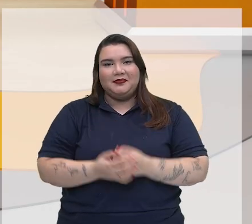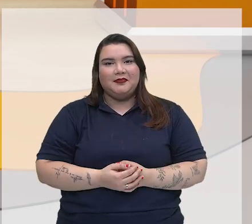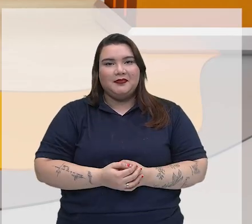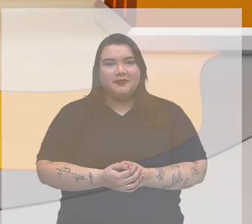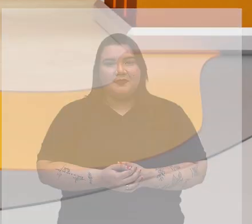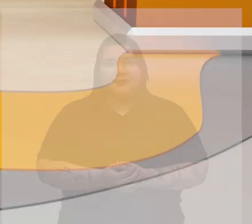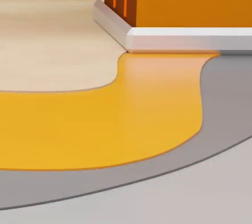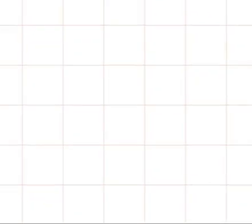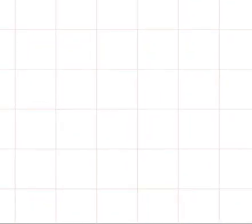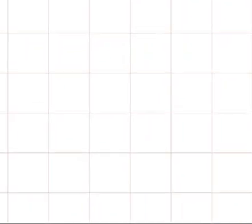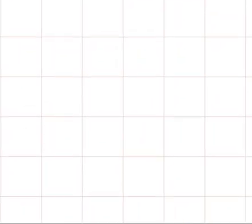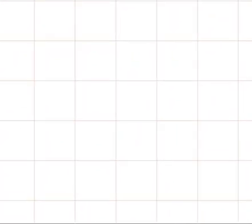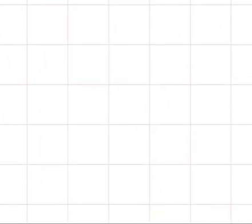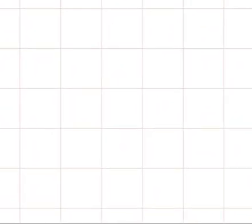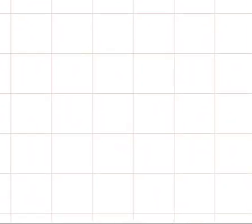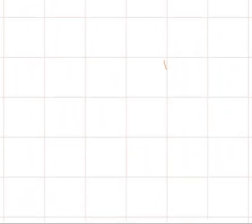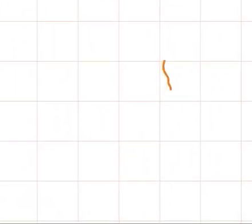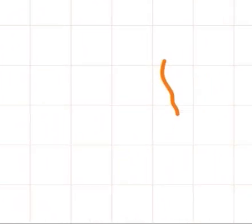aula.